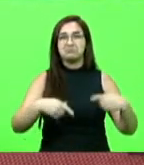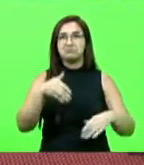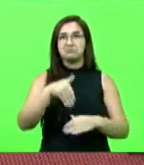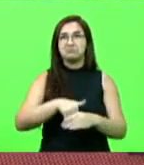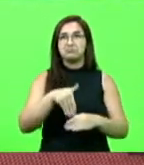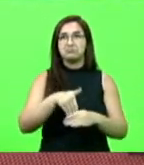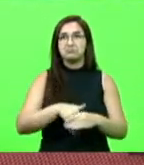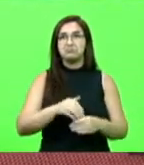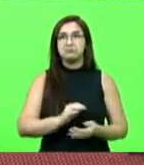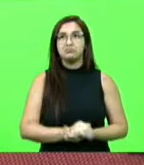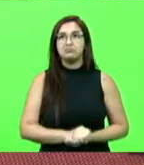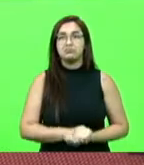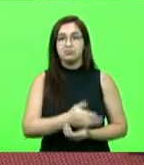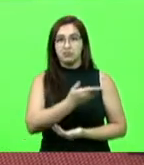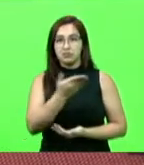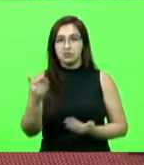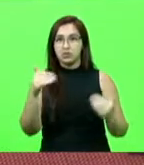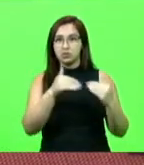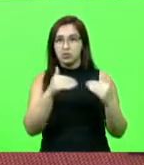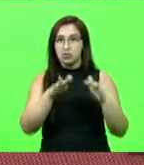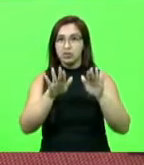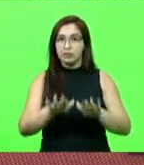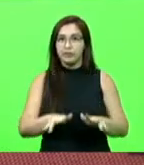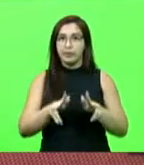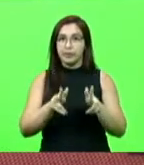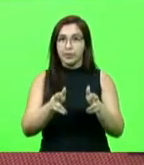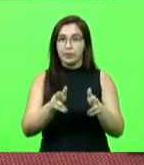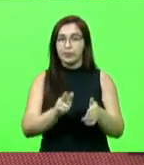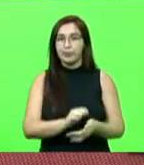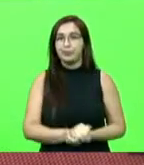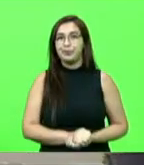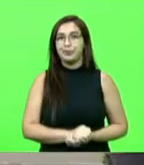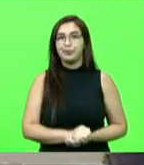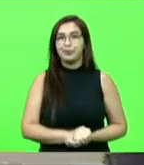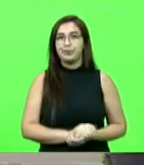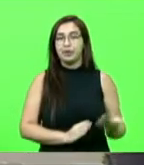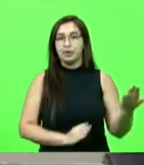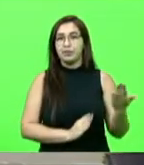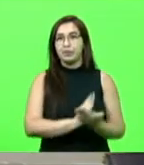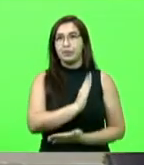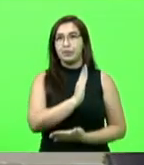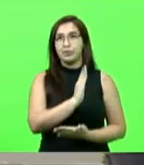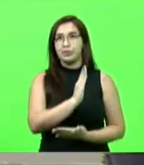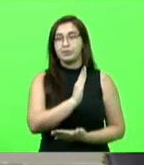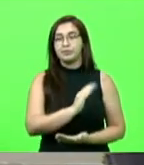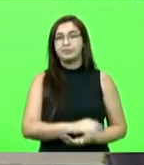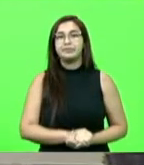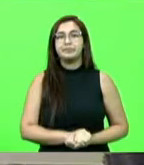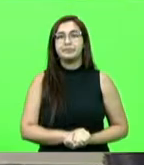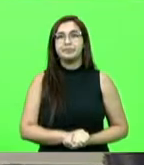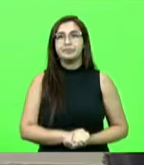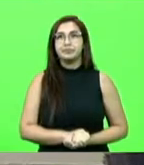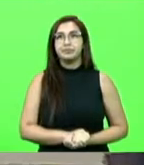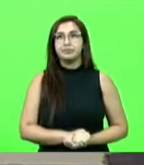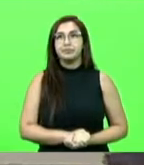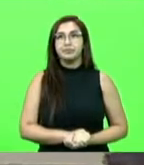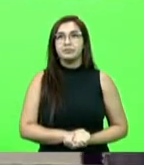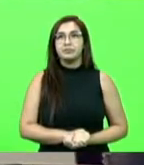votação. Deputados que concordam, permaneçam como se encontram. Está aprovado.